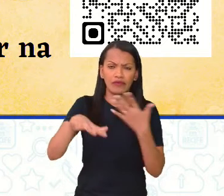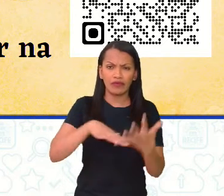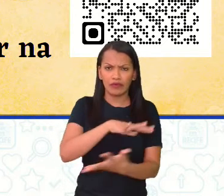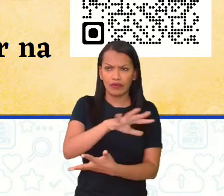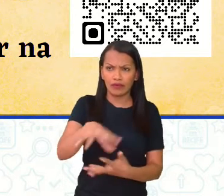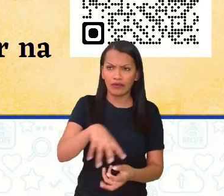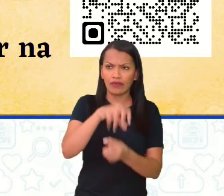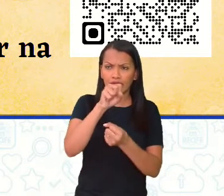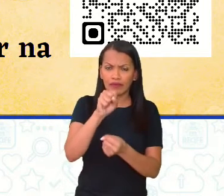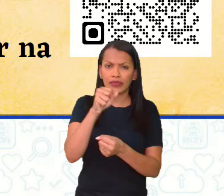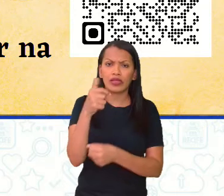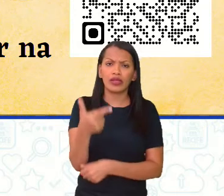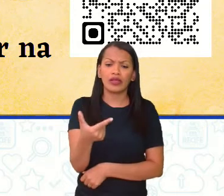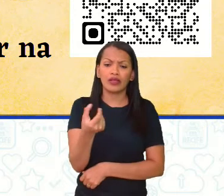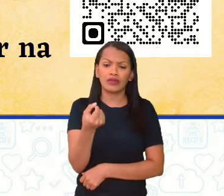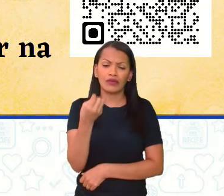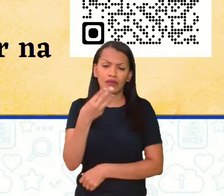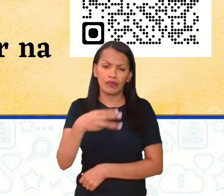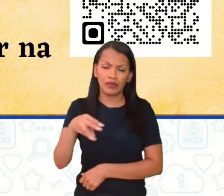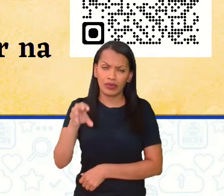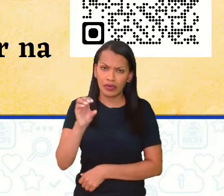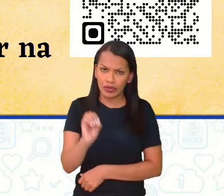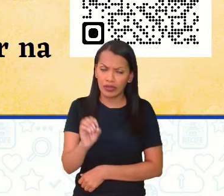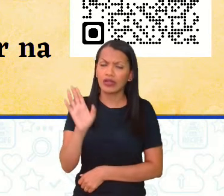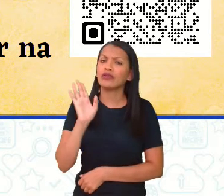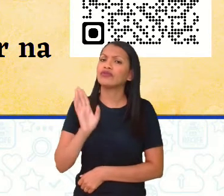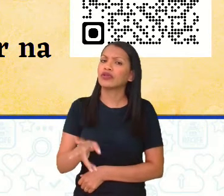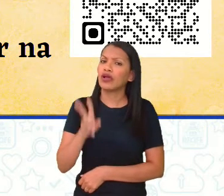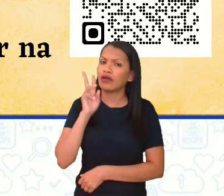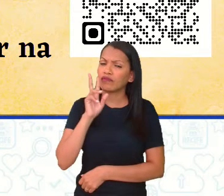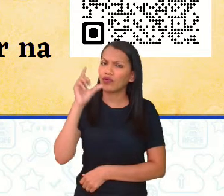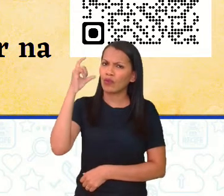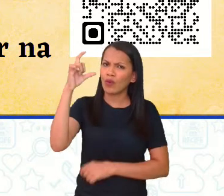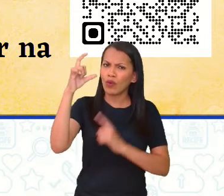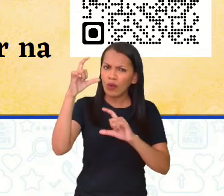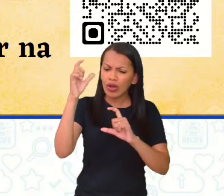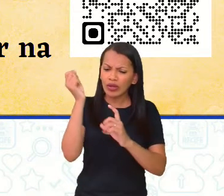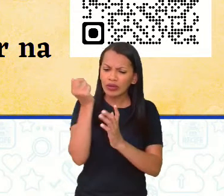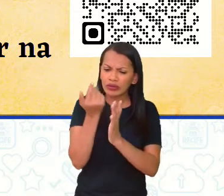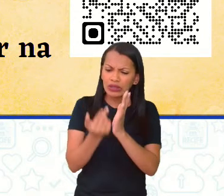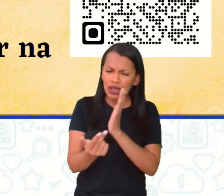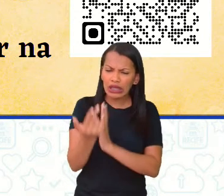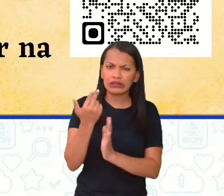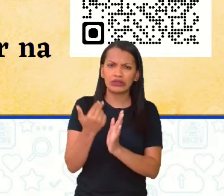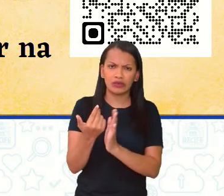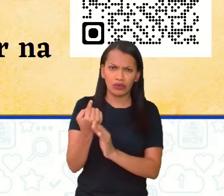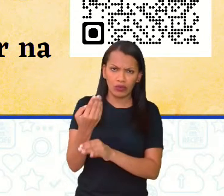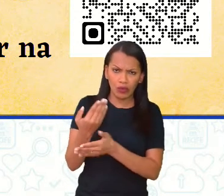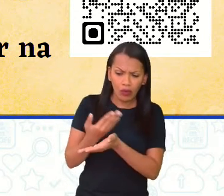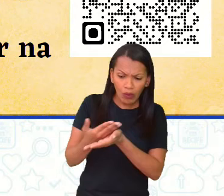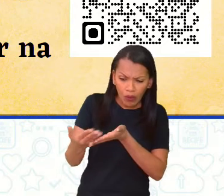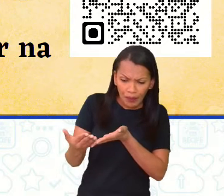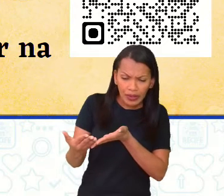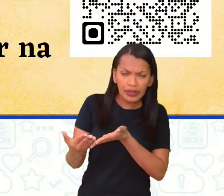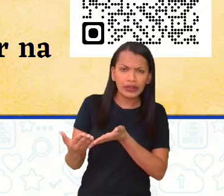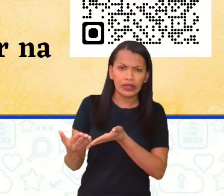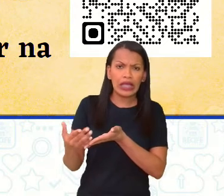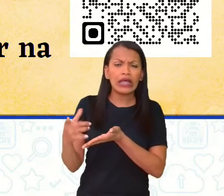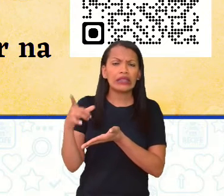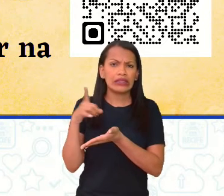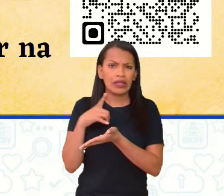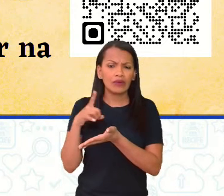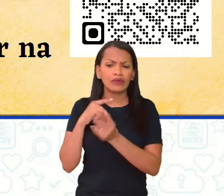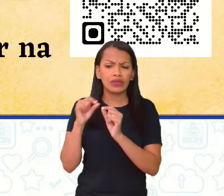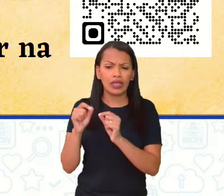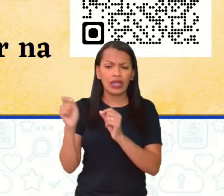então está relacionado àquela charge que a gente viu lá no começo, né? Será que o retorno ainda é possível,